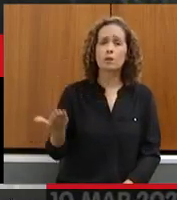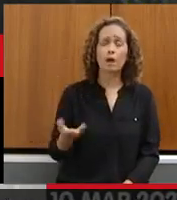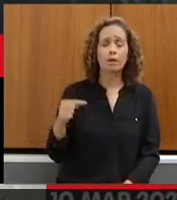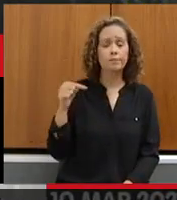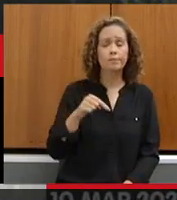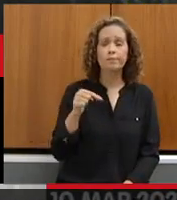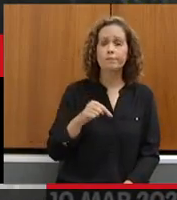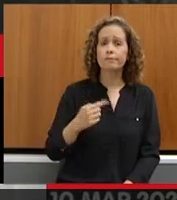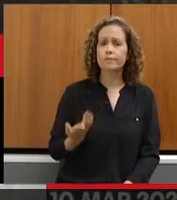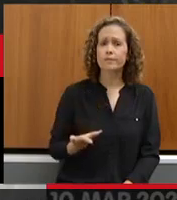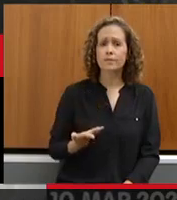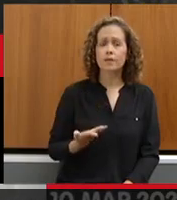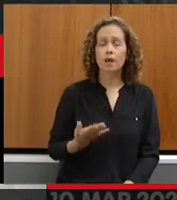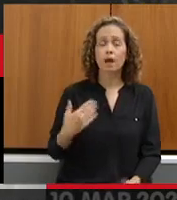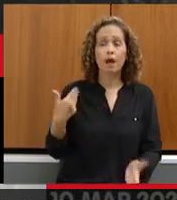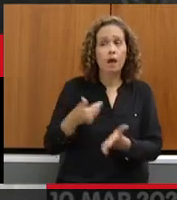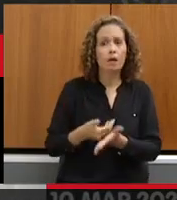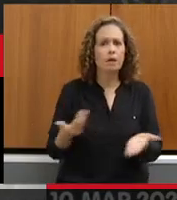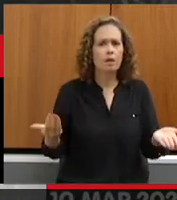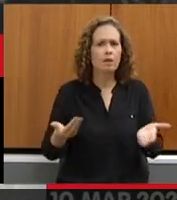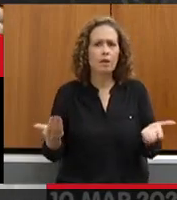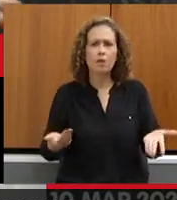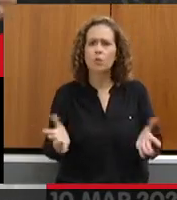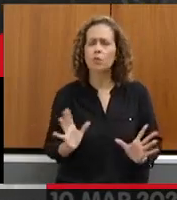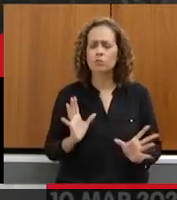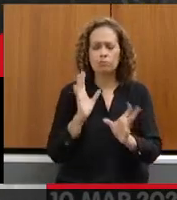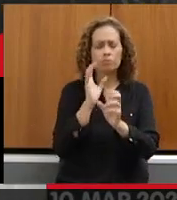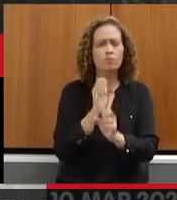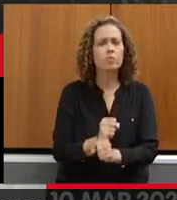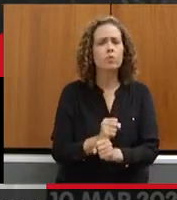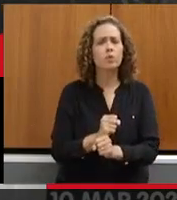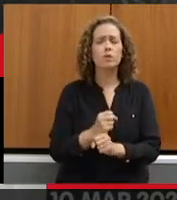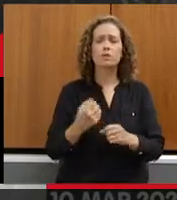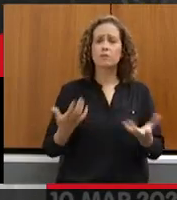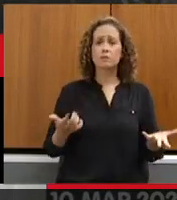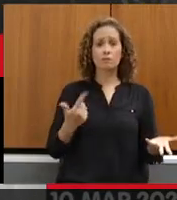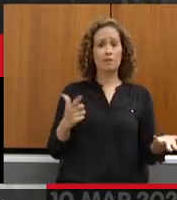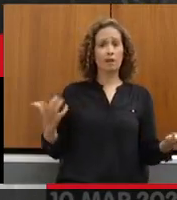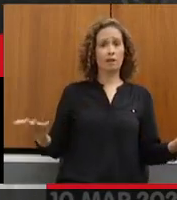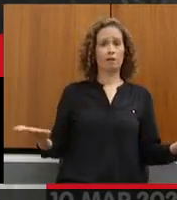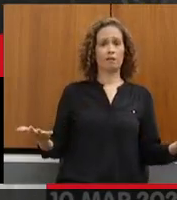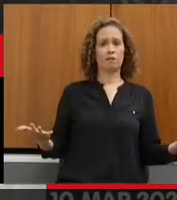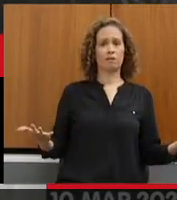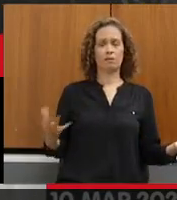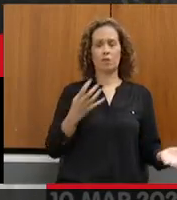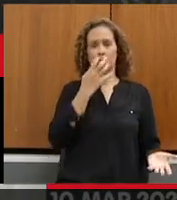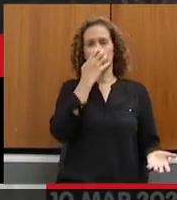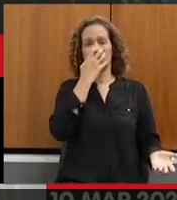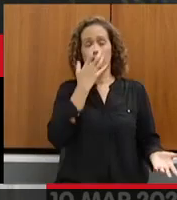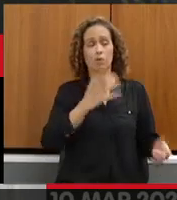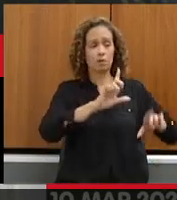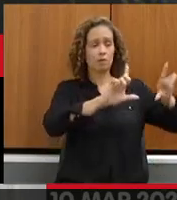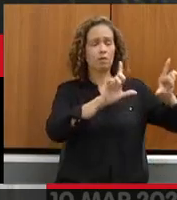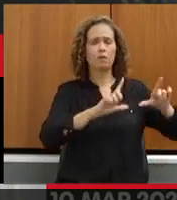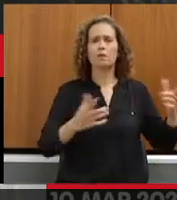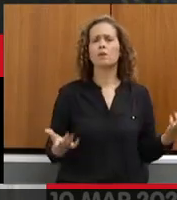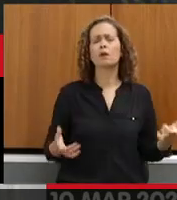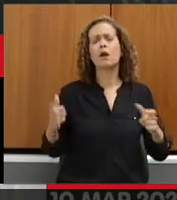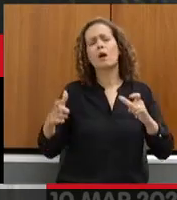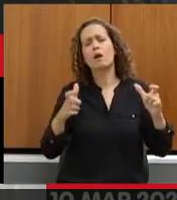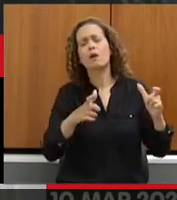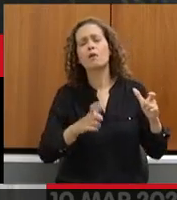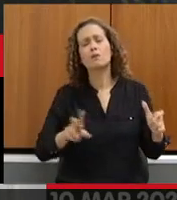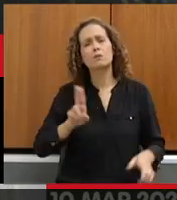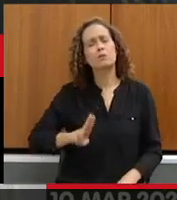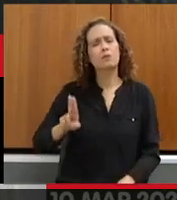funcionários que ainda não deu não trouxe para a secretaria Qual é o monitoramento da utilização desse equipamento